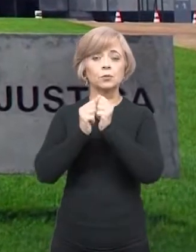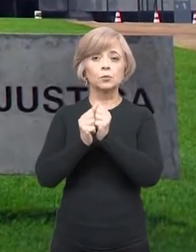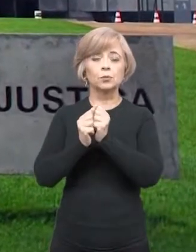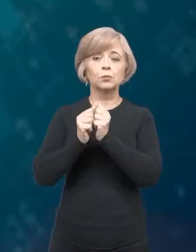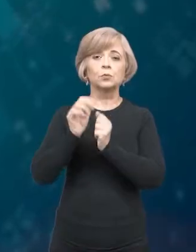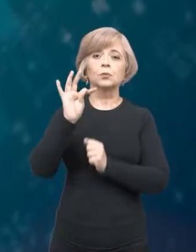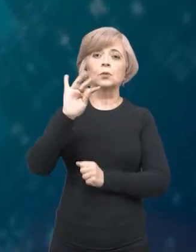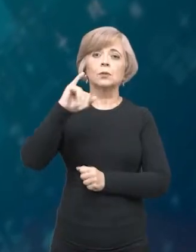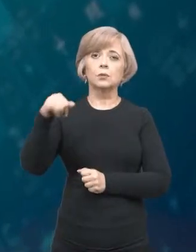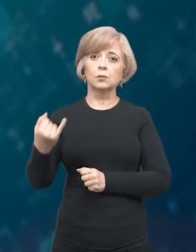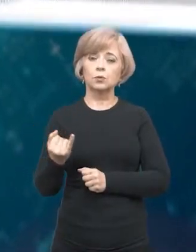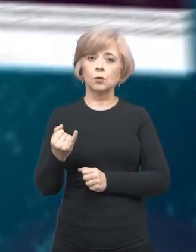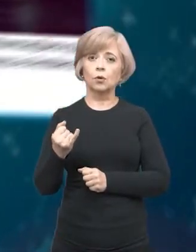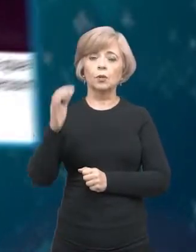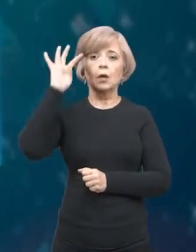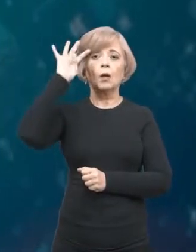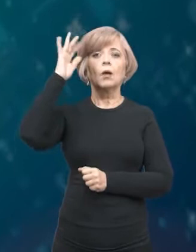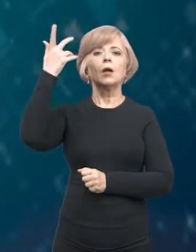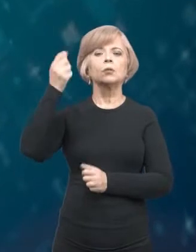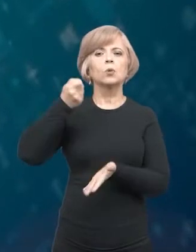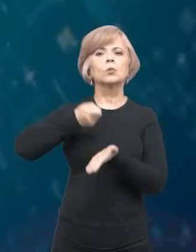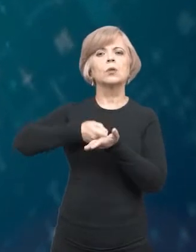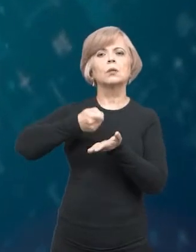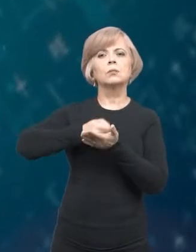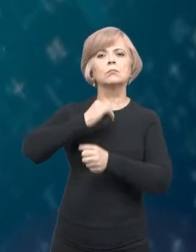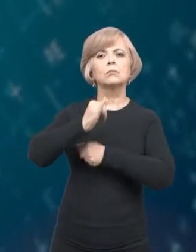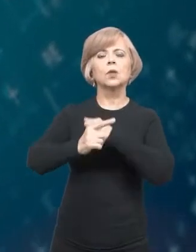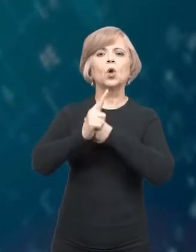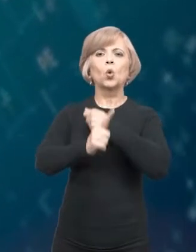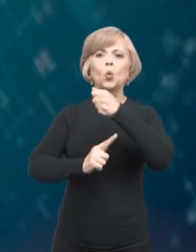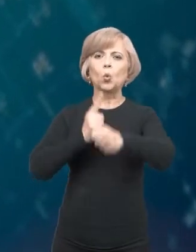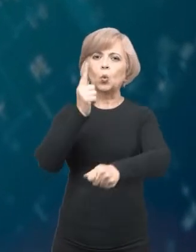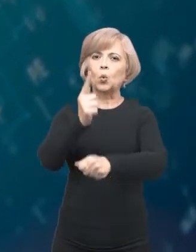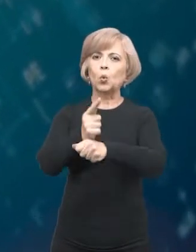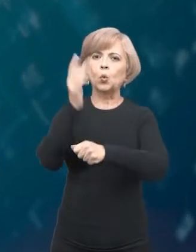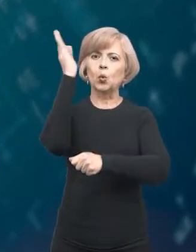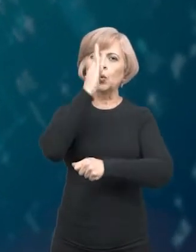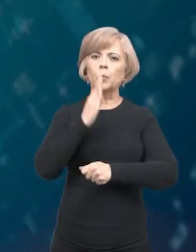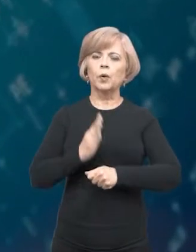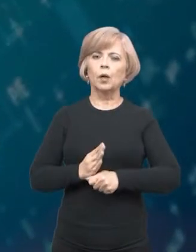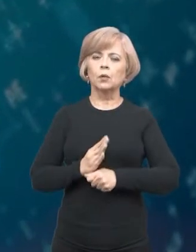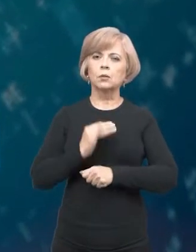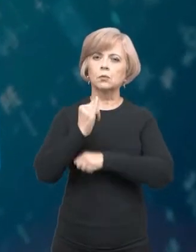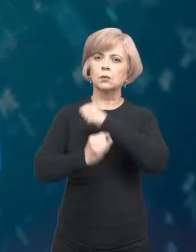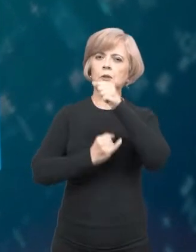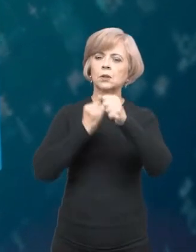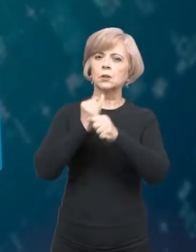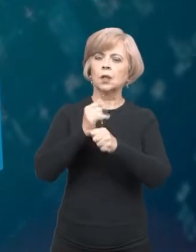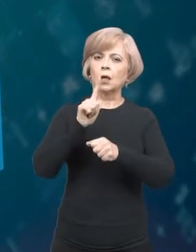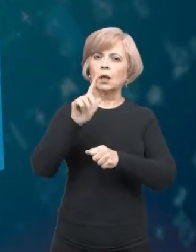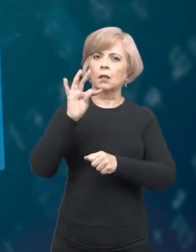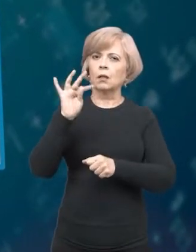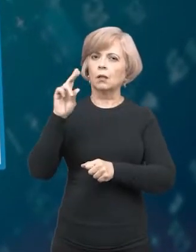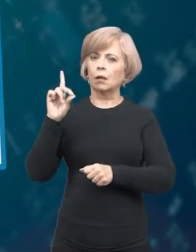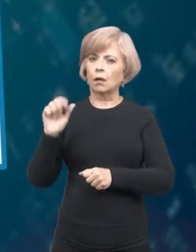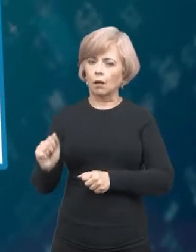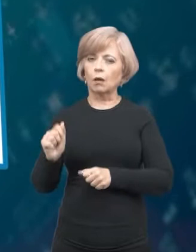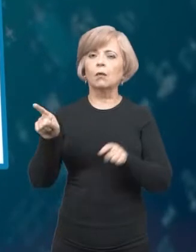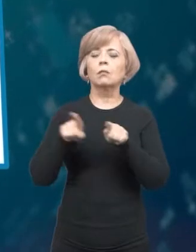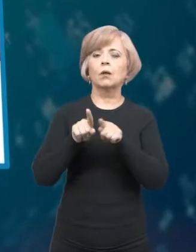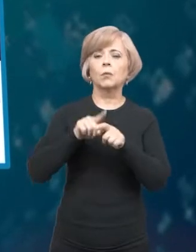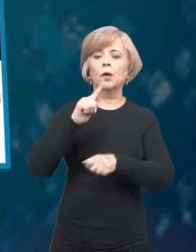Justiça decisão favorável determinando que a Google Brasil Internet Limitada e a Google